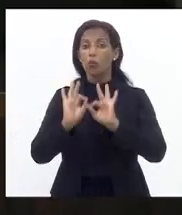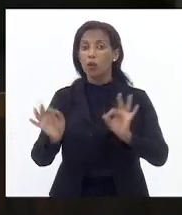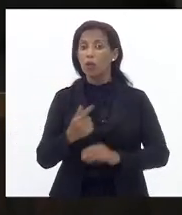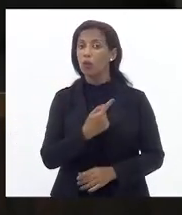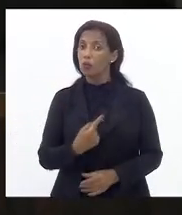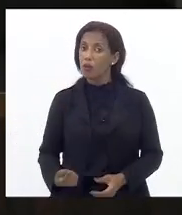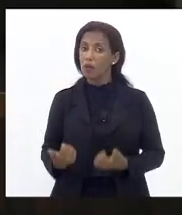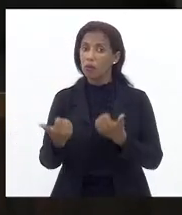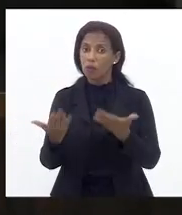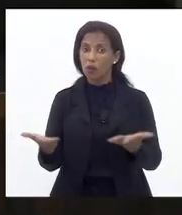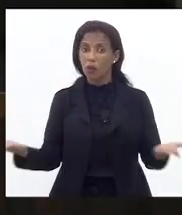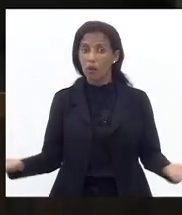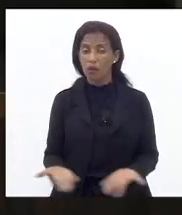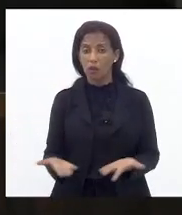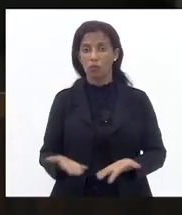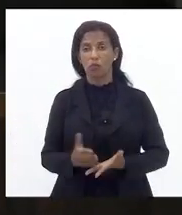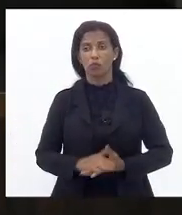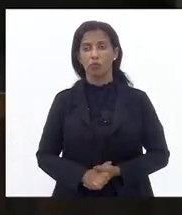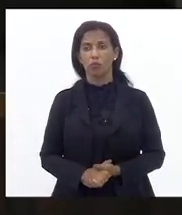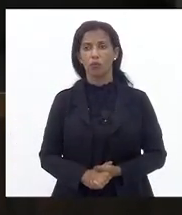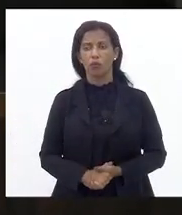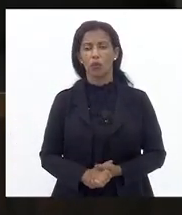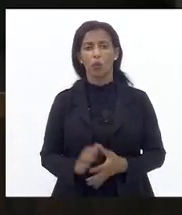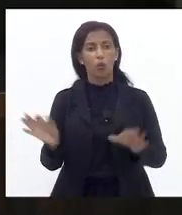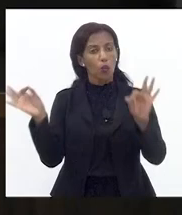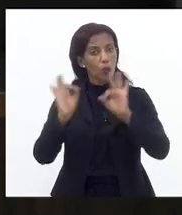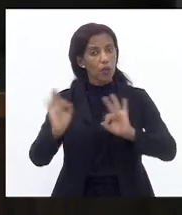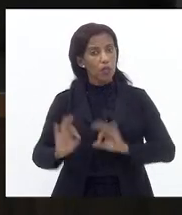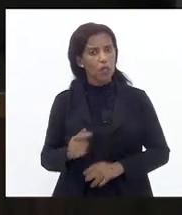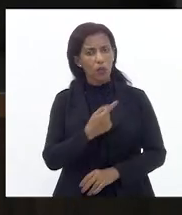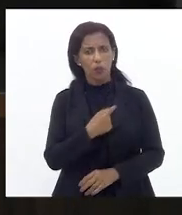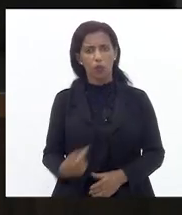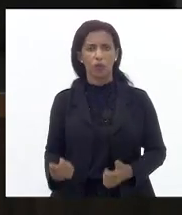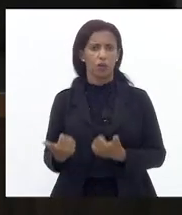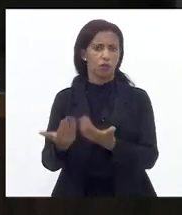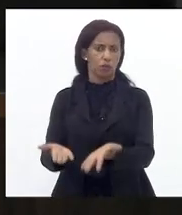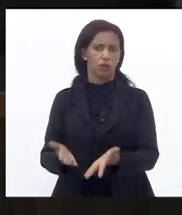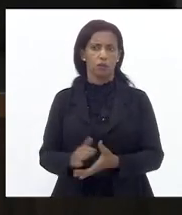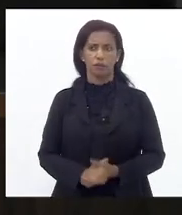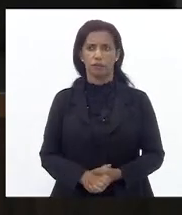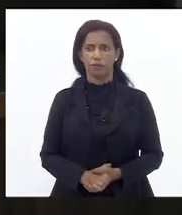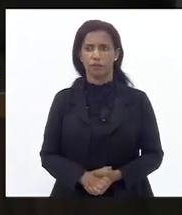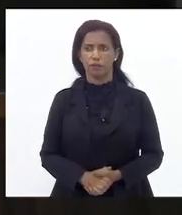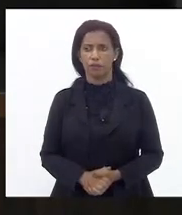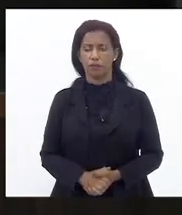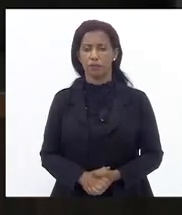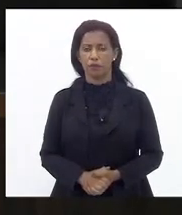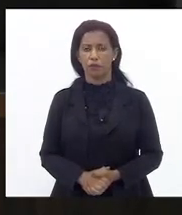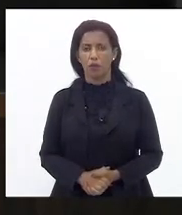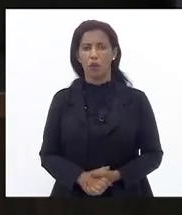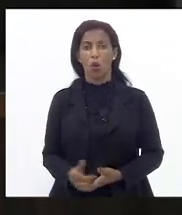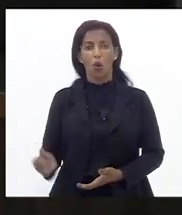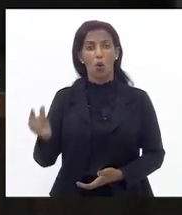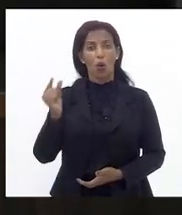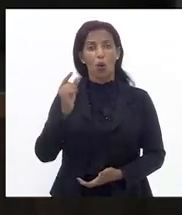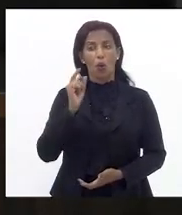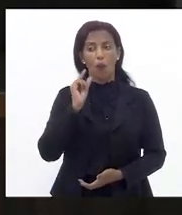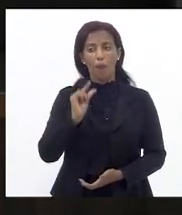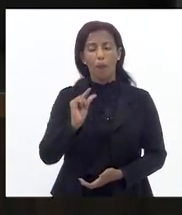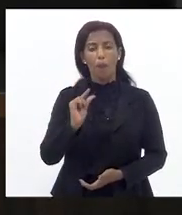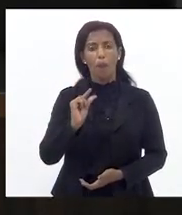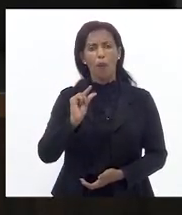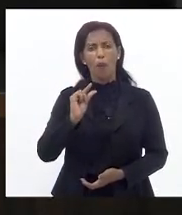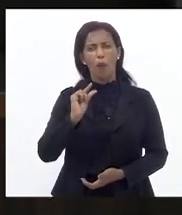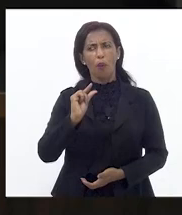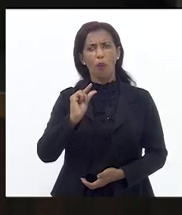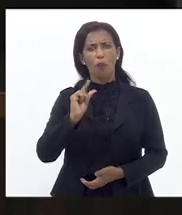Governador entregou até agora e o que nenhum Governador entregou e como pouco menos de um